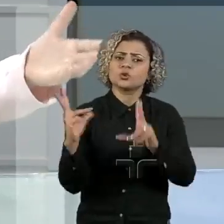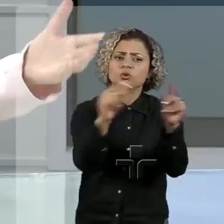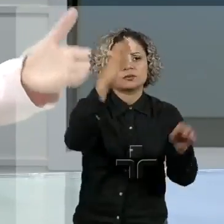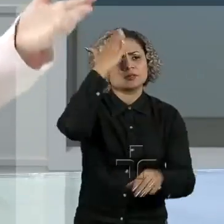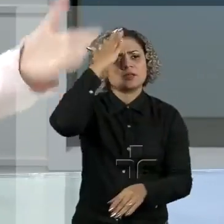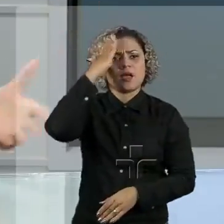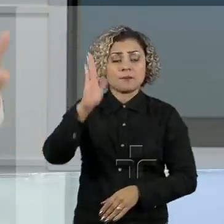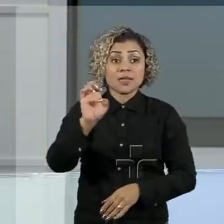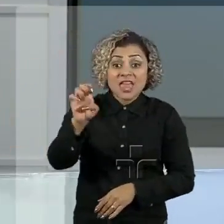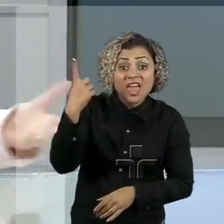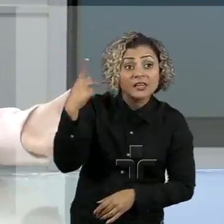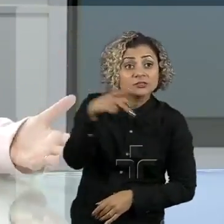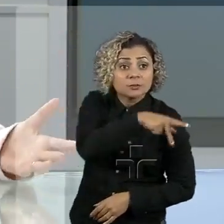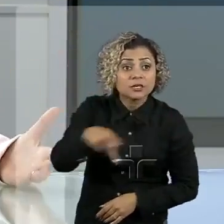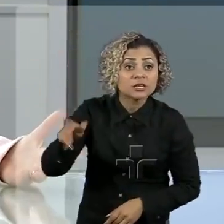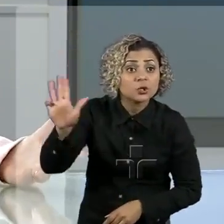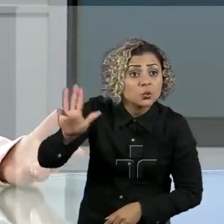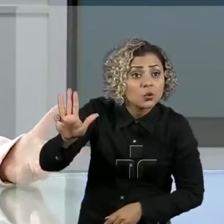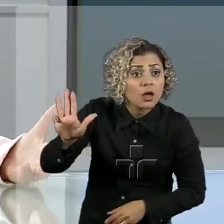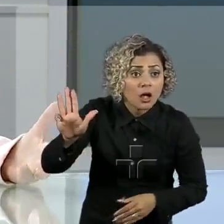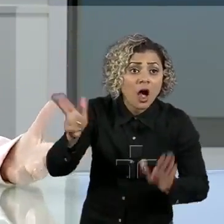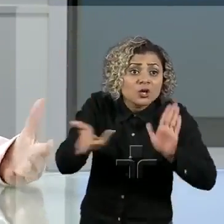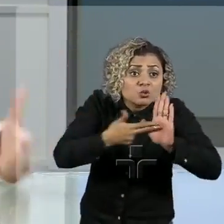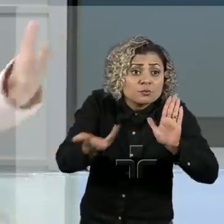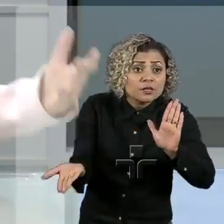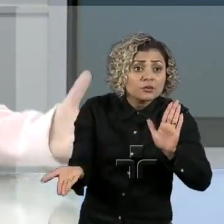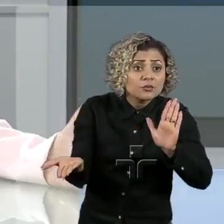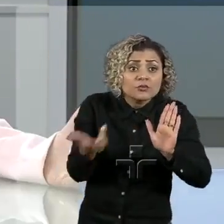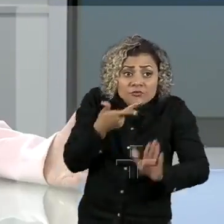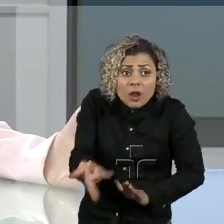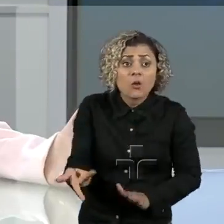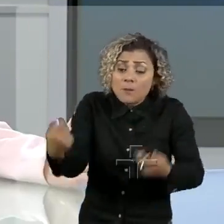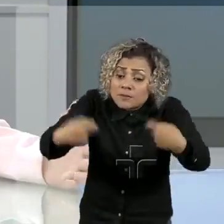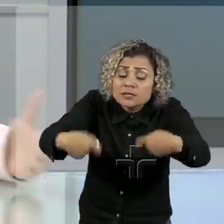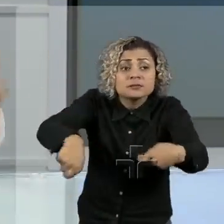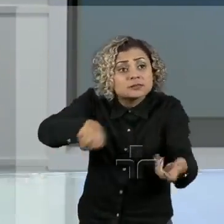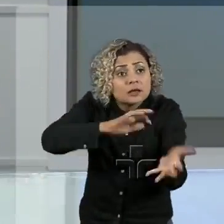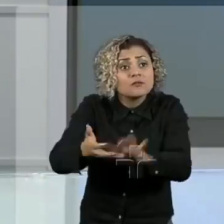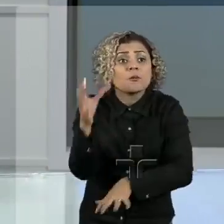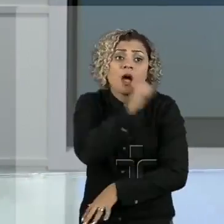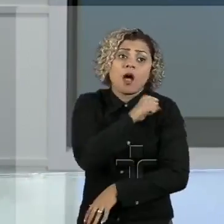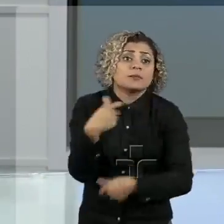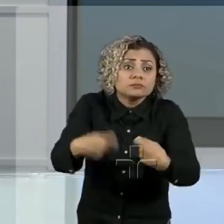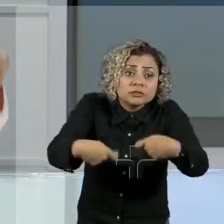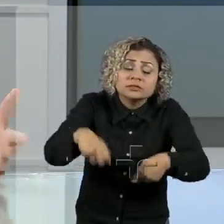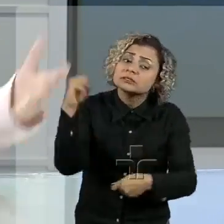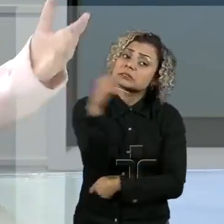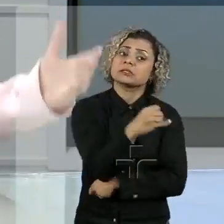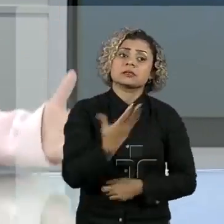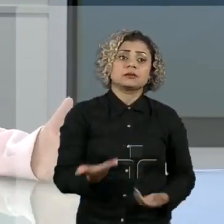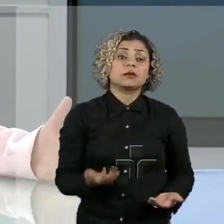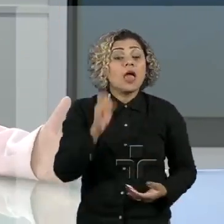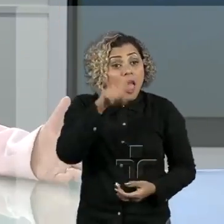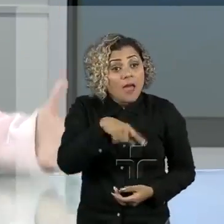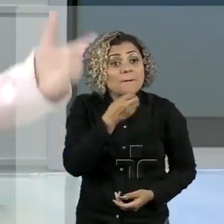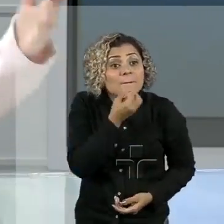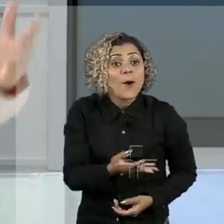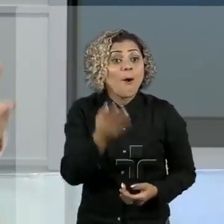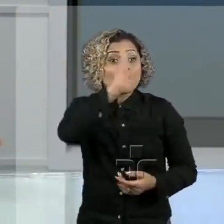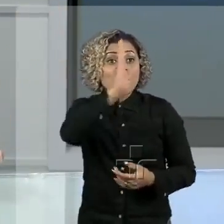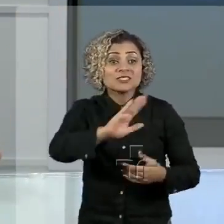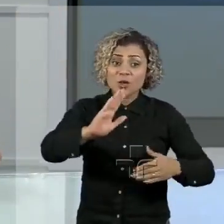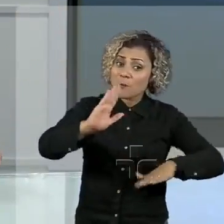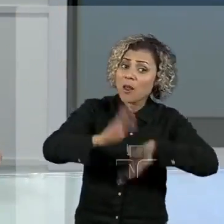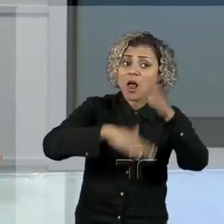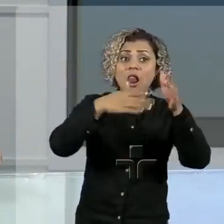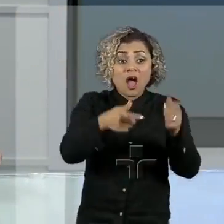próprio ex-presidente Lula reconheceu. Então, é fato que precisa. É fato que é bom para o Brasil